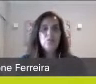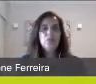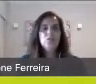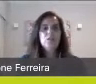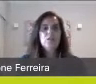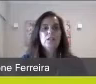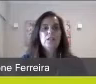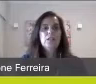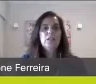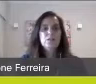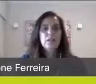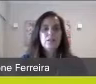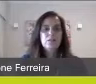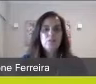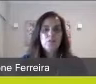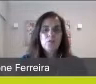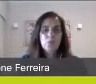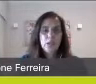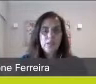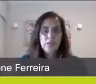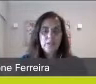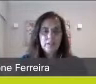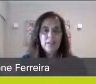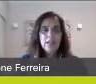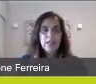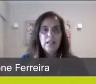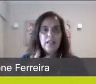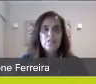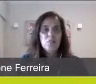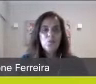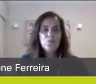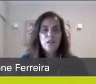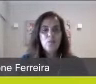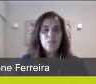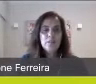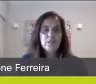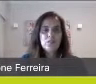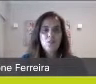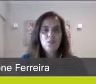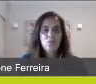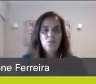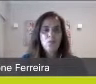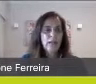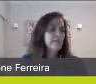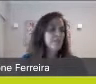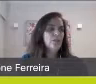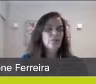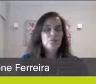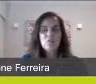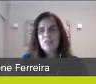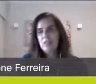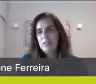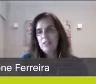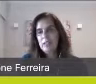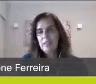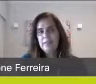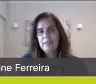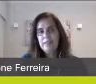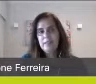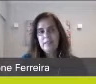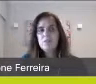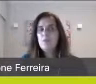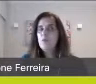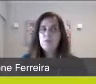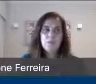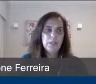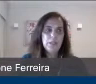e acontece durante o winter, atualmente esse curso está acontecendo online, mas é para alunos de 15 a 17 anos, é uma